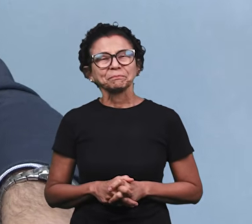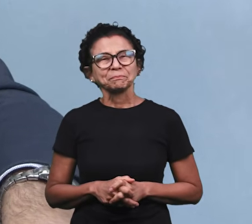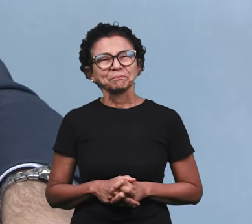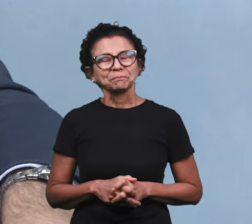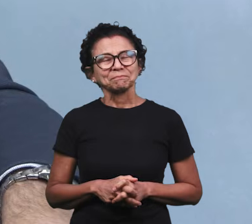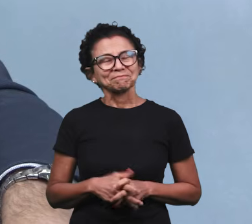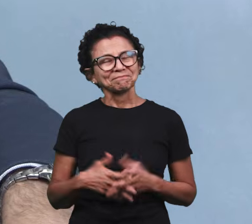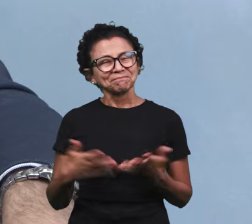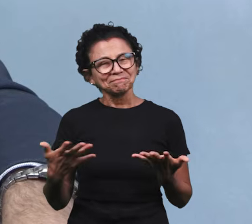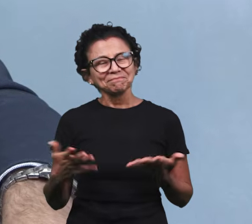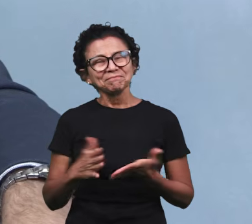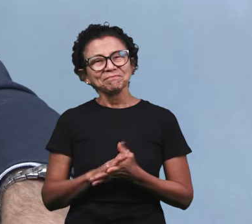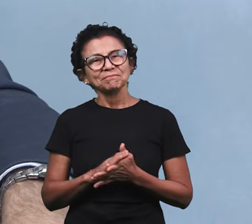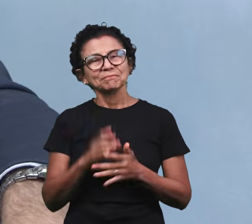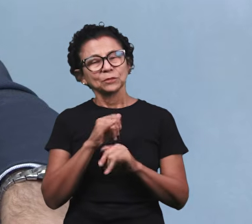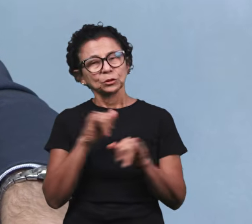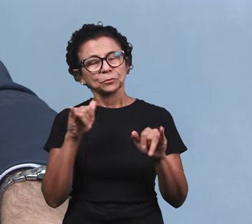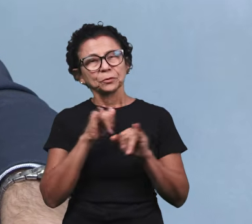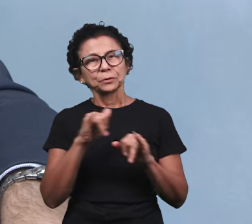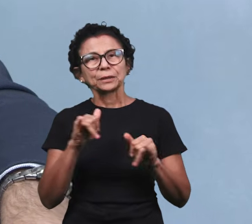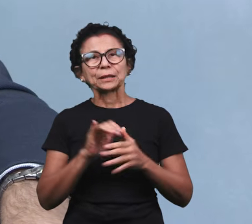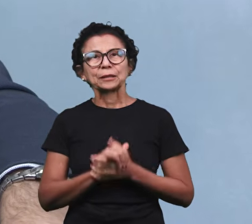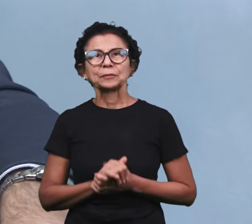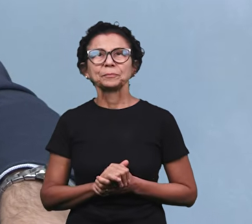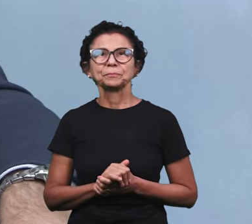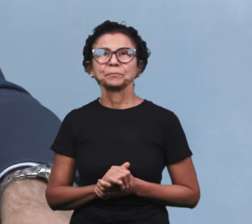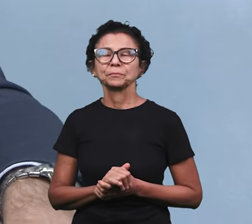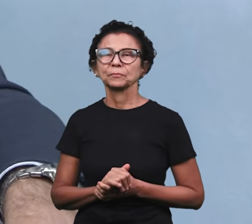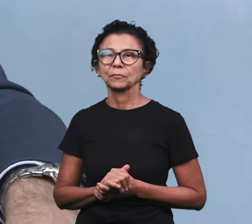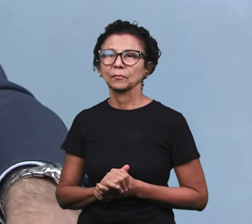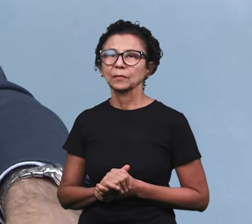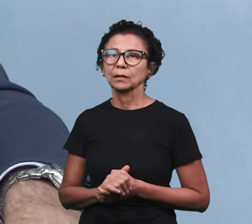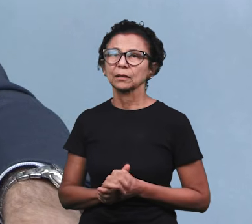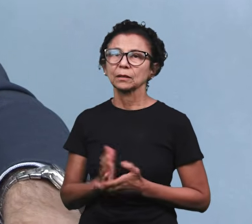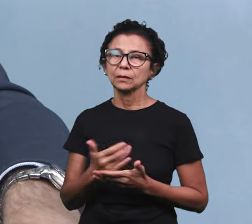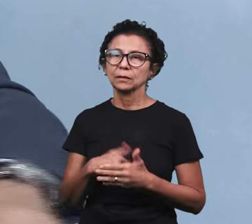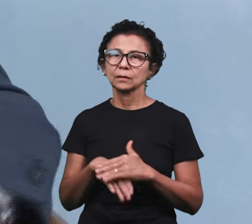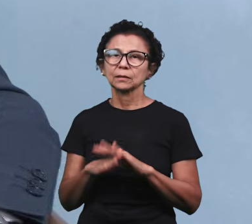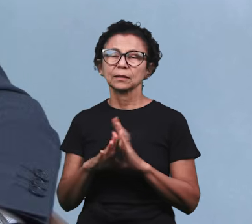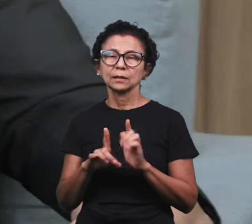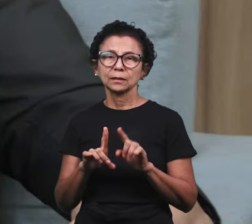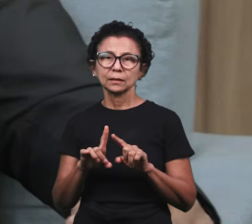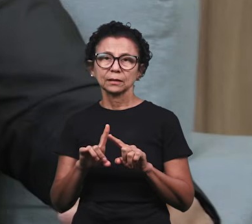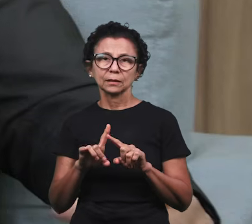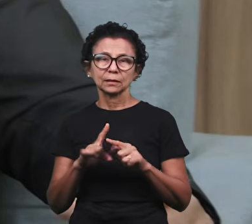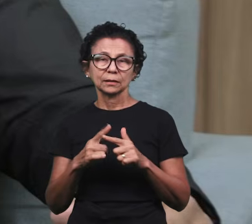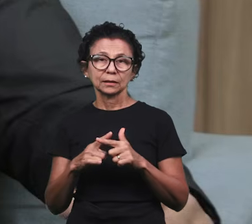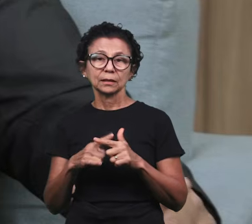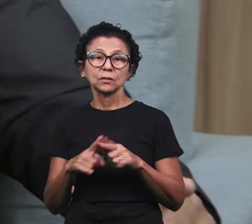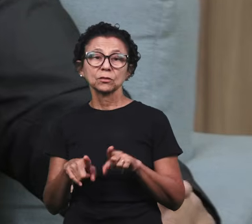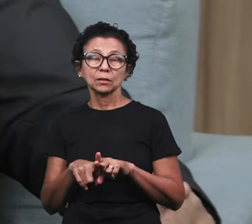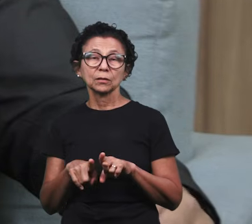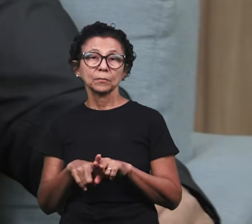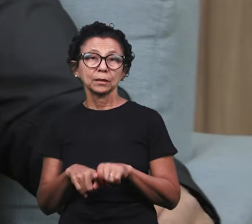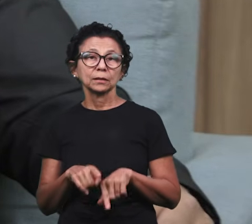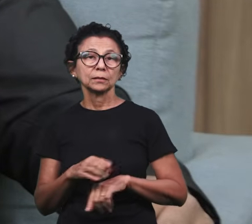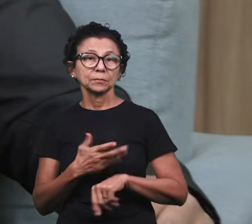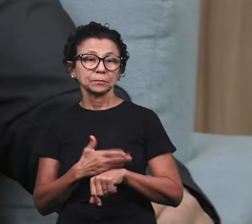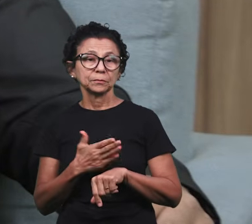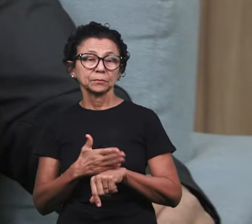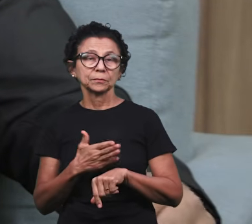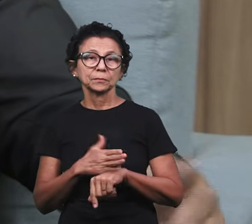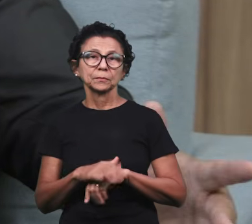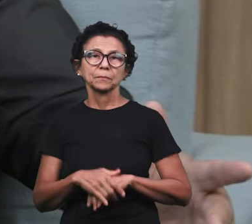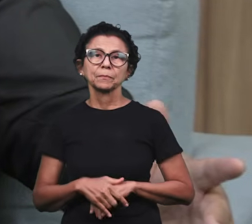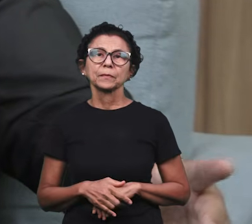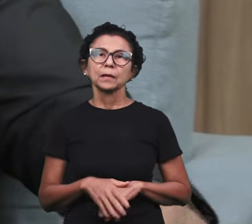o recado para todos nós, para divulgar e para implementar nas igrejas também, né? Certamente. Muitas dicas são dadas aqui do que